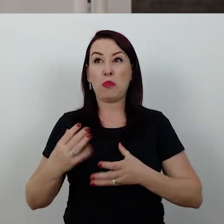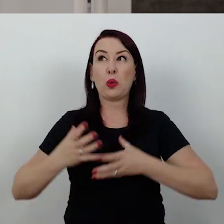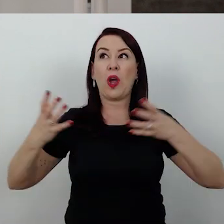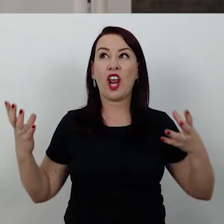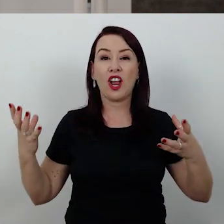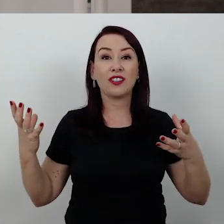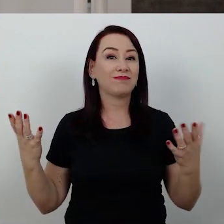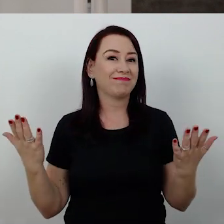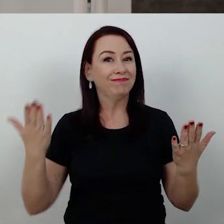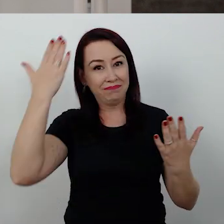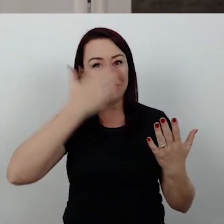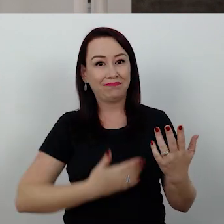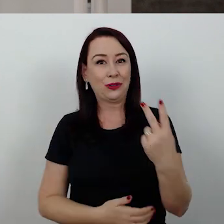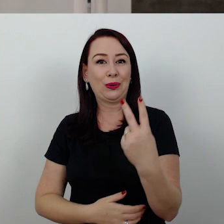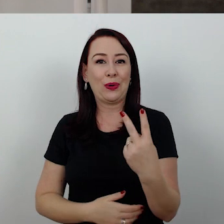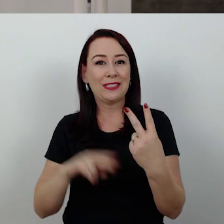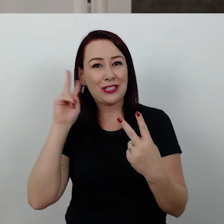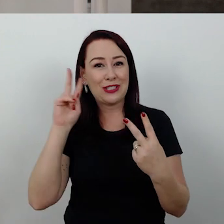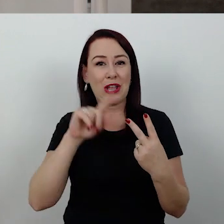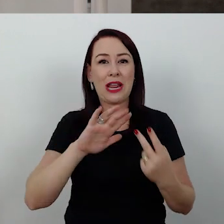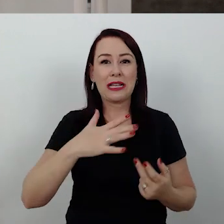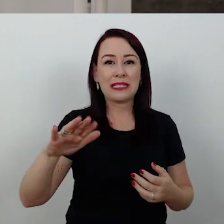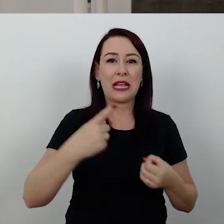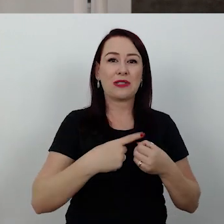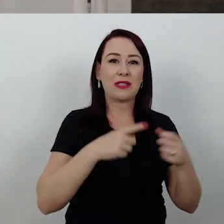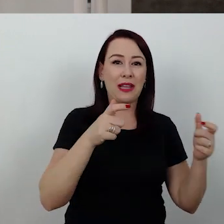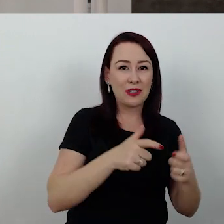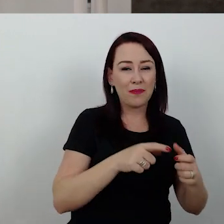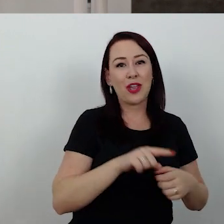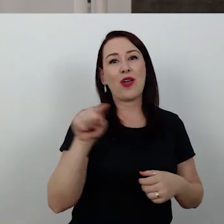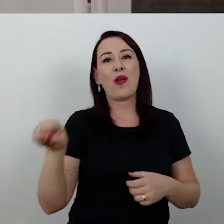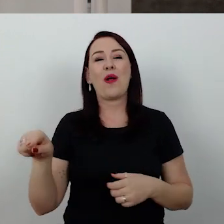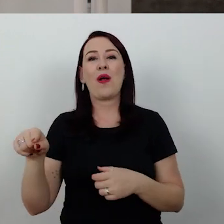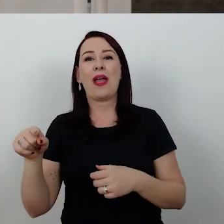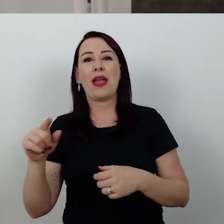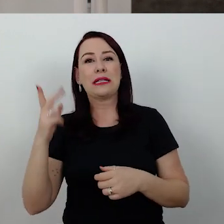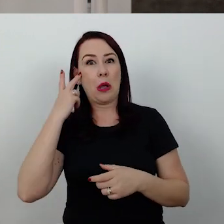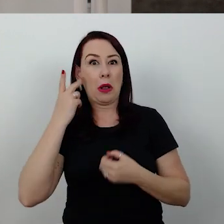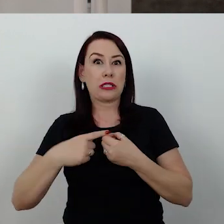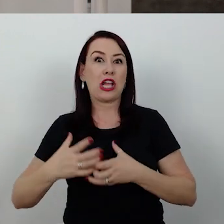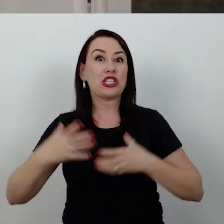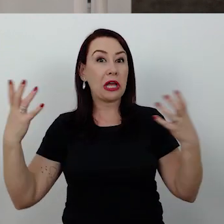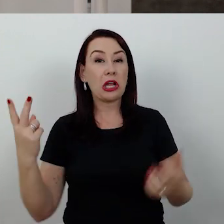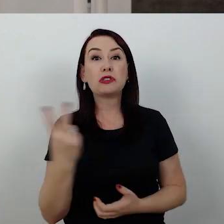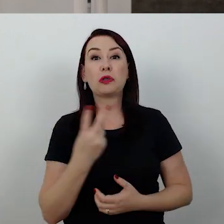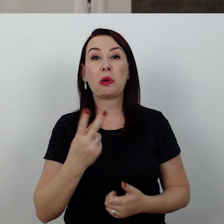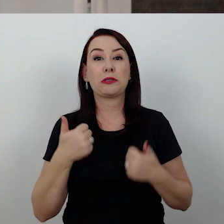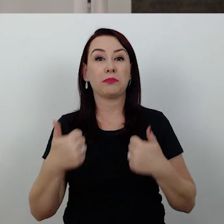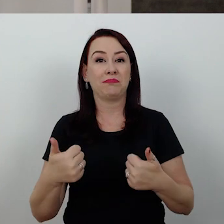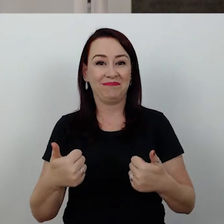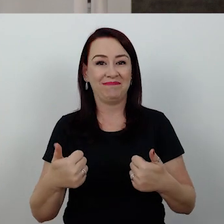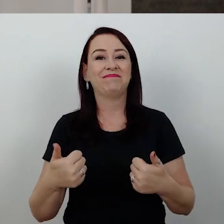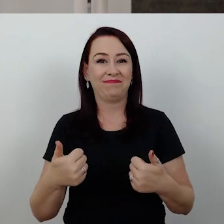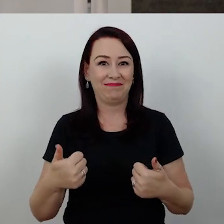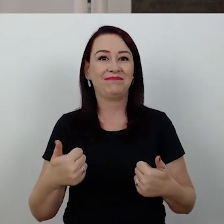tem já 2 casos importantes de cidades em tamanhos bem distintos e que o resultado é bacana,